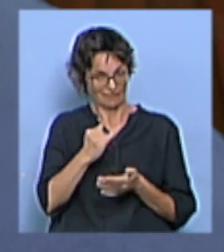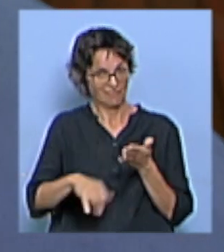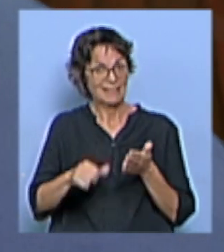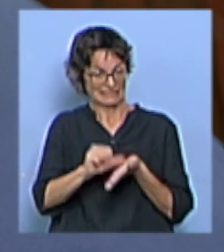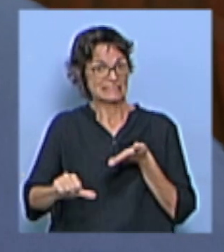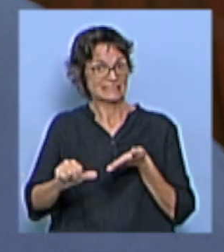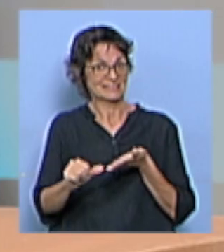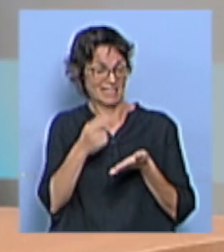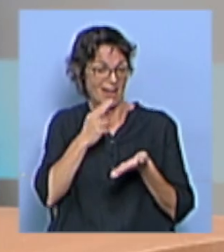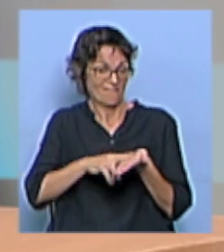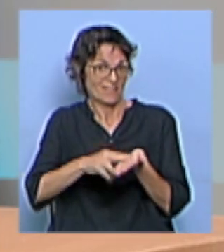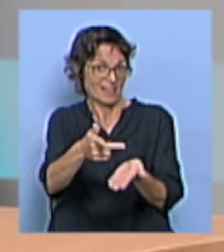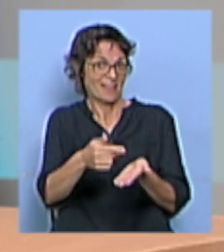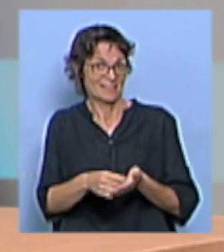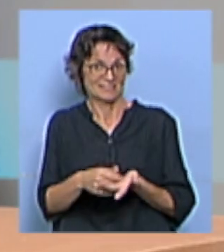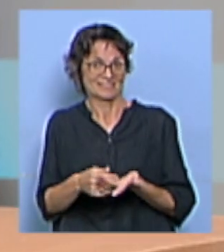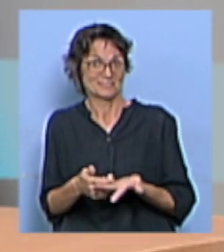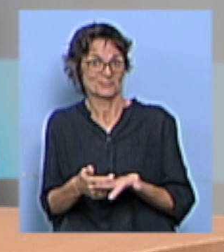é? Perdeu a paciência.